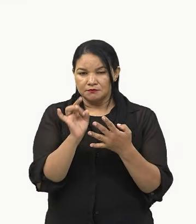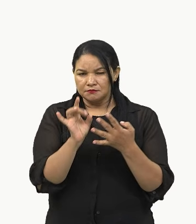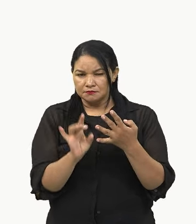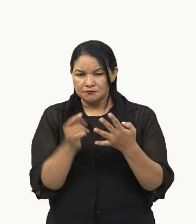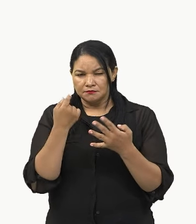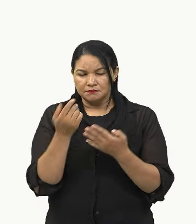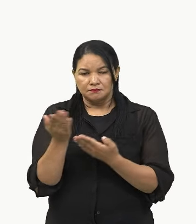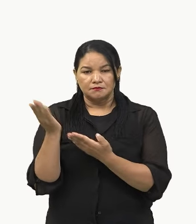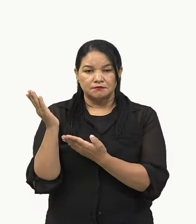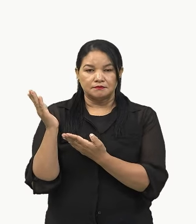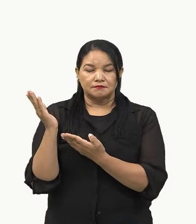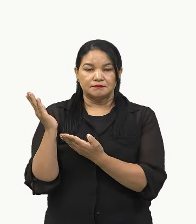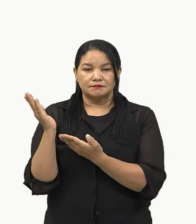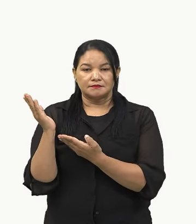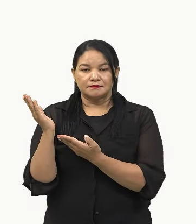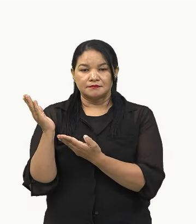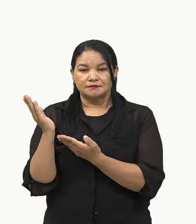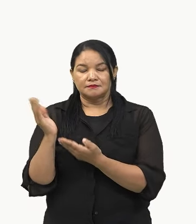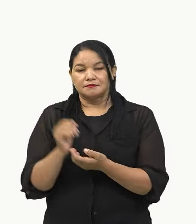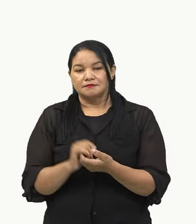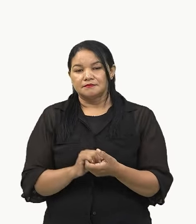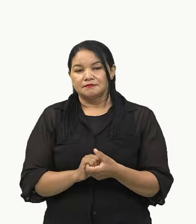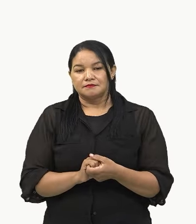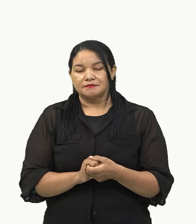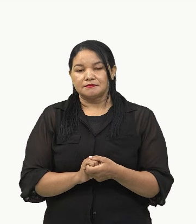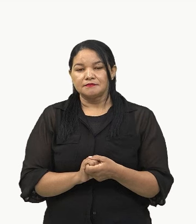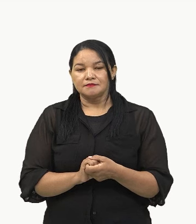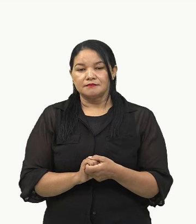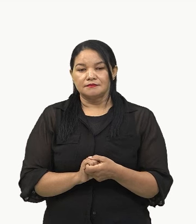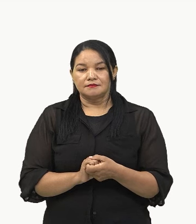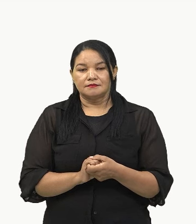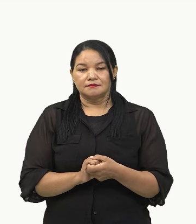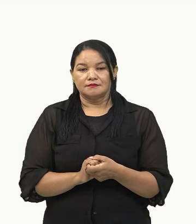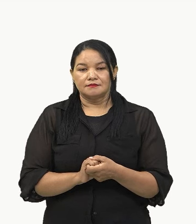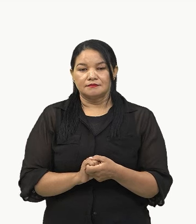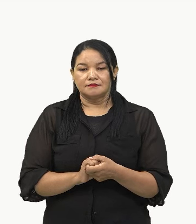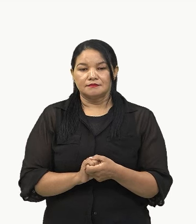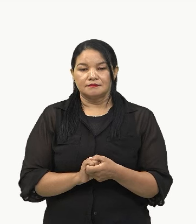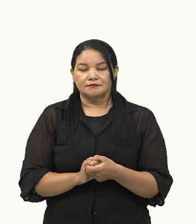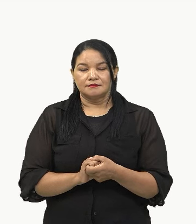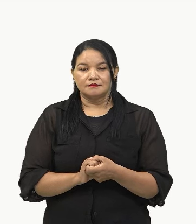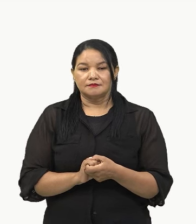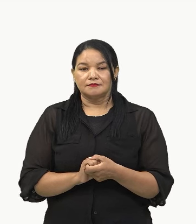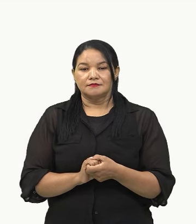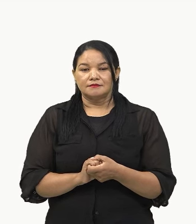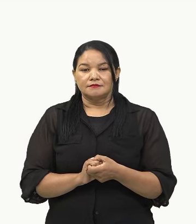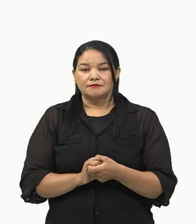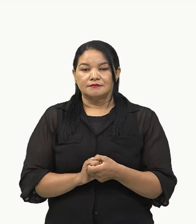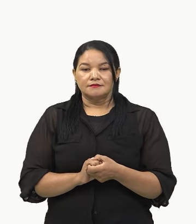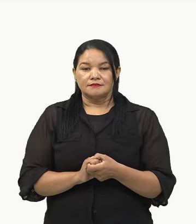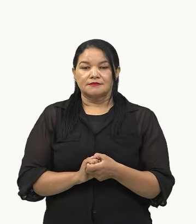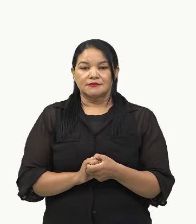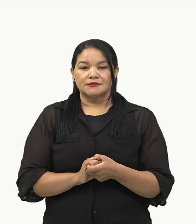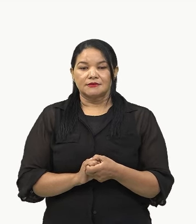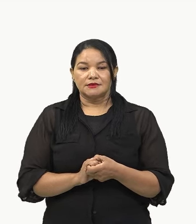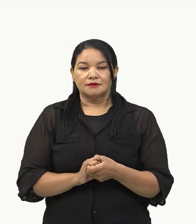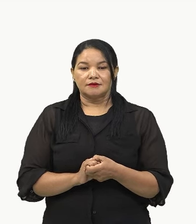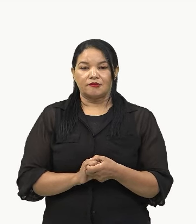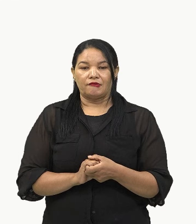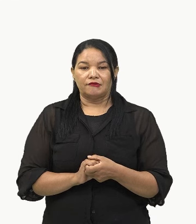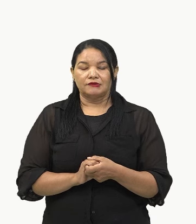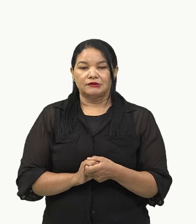él, usted, ha, nosotros hemos, vosotros habéis